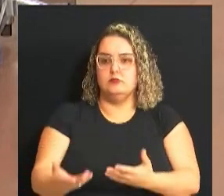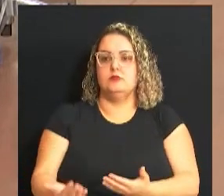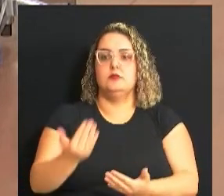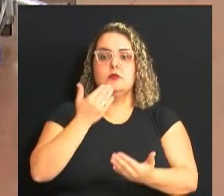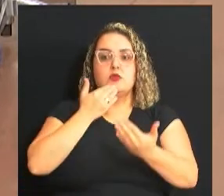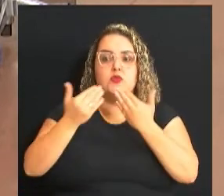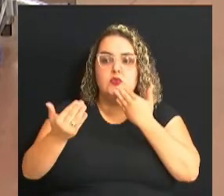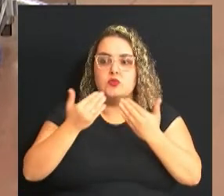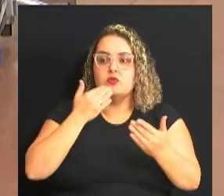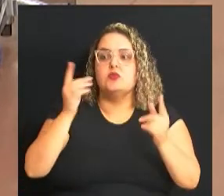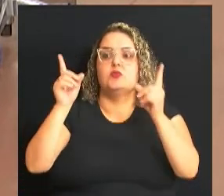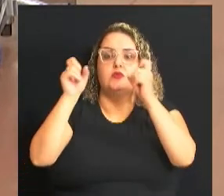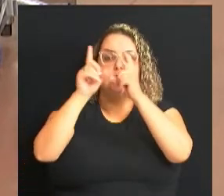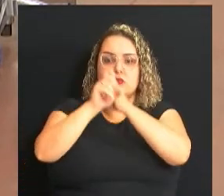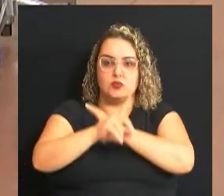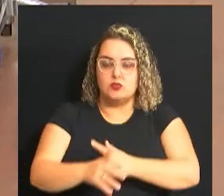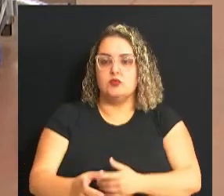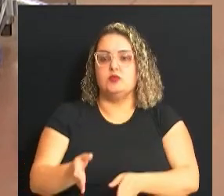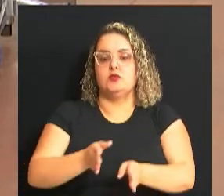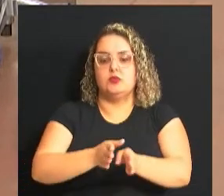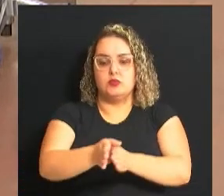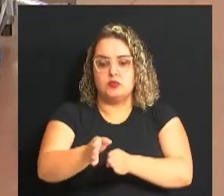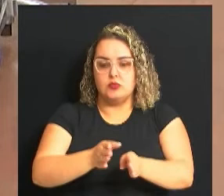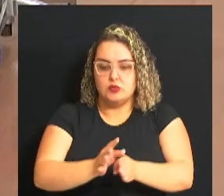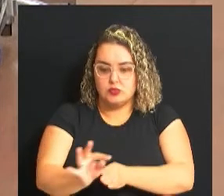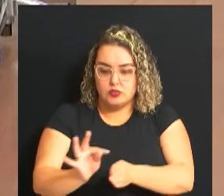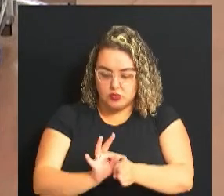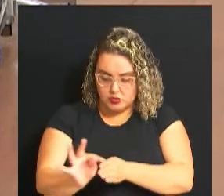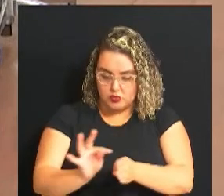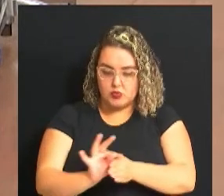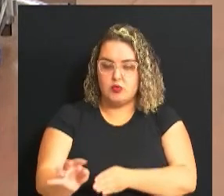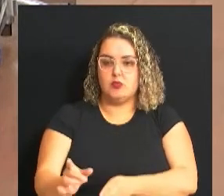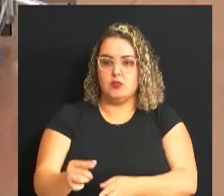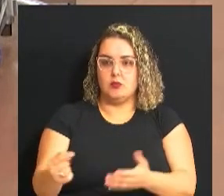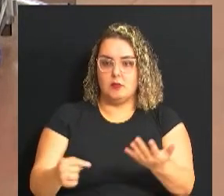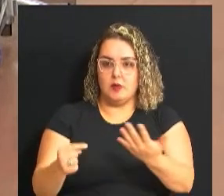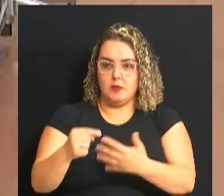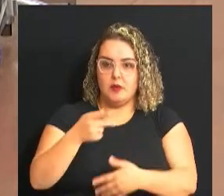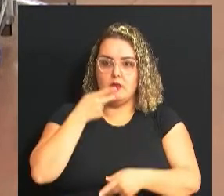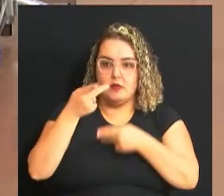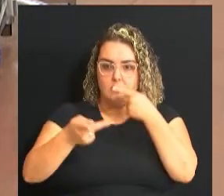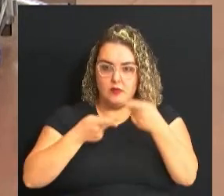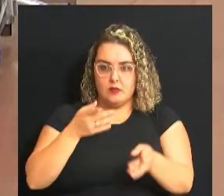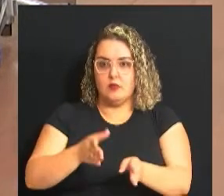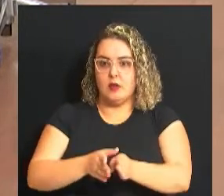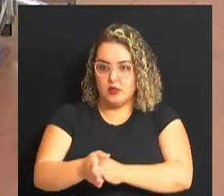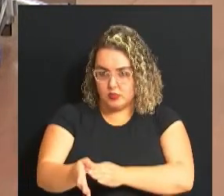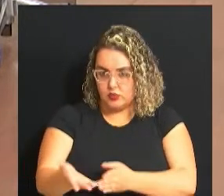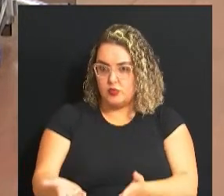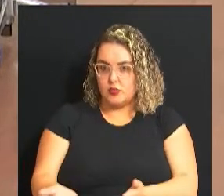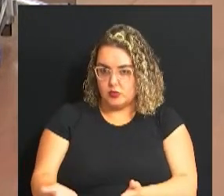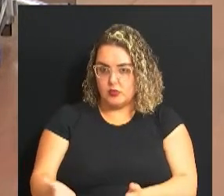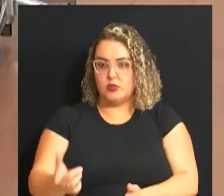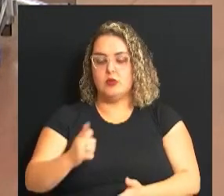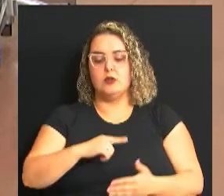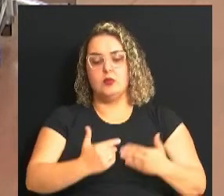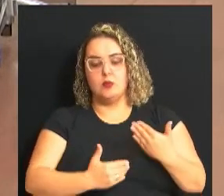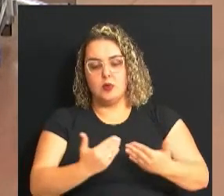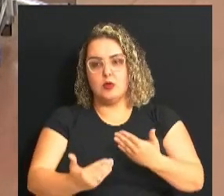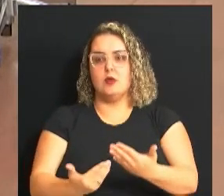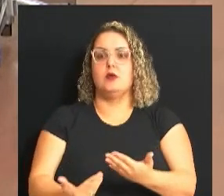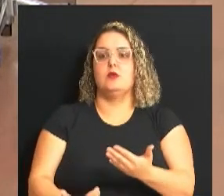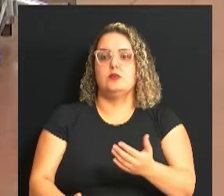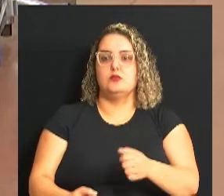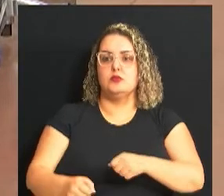das dificuldades que os conselheiros vêm apontando para o Conselho. Existe já um processo de